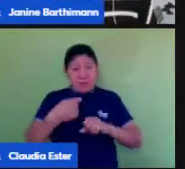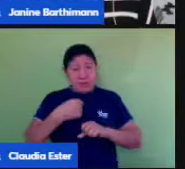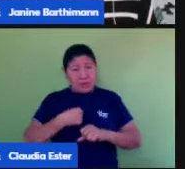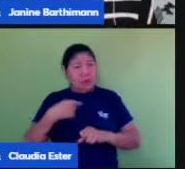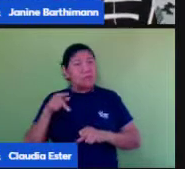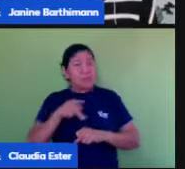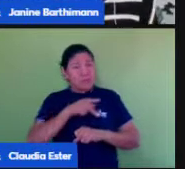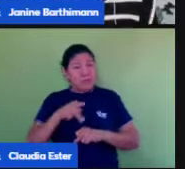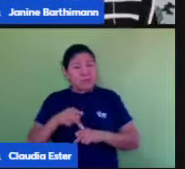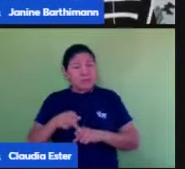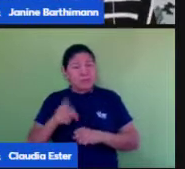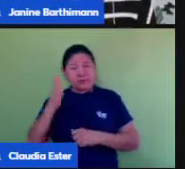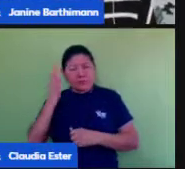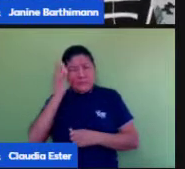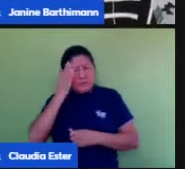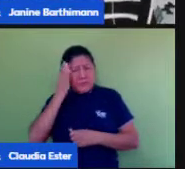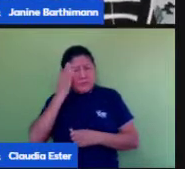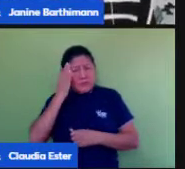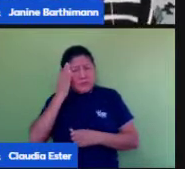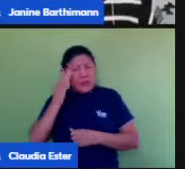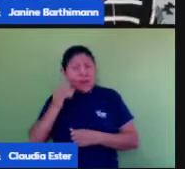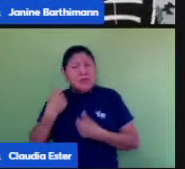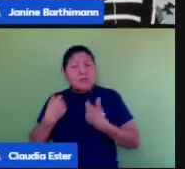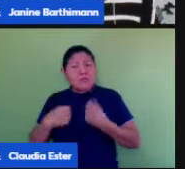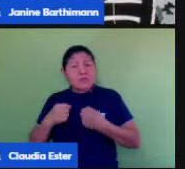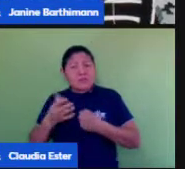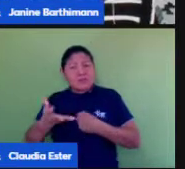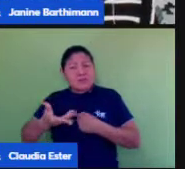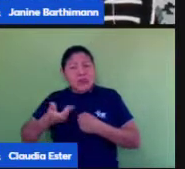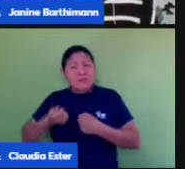da necessidade do meu aluno. Ok?